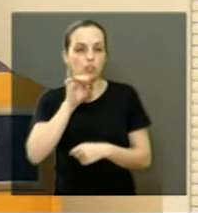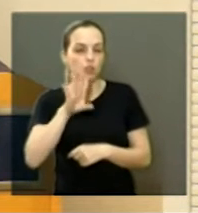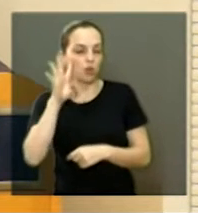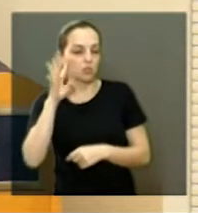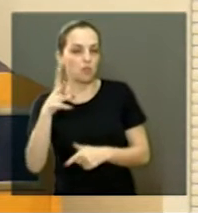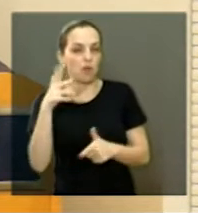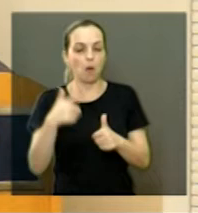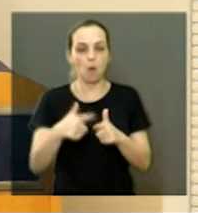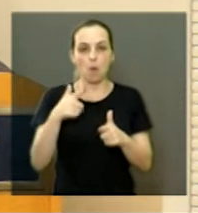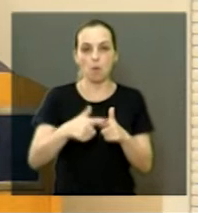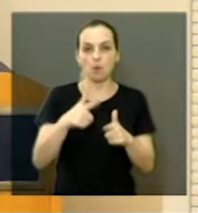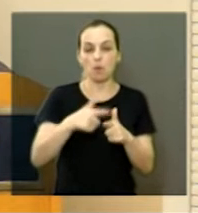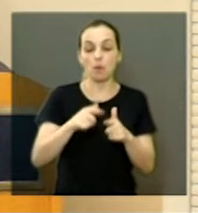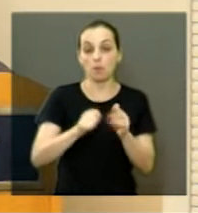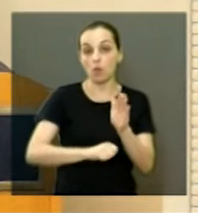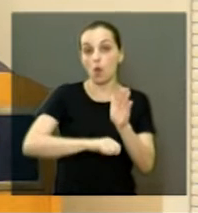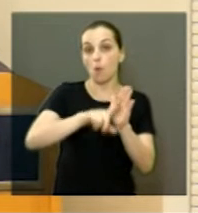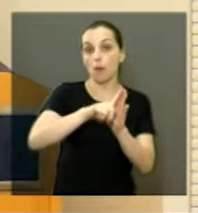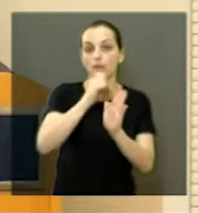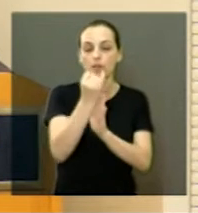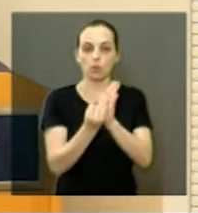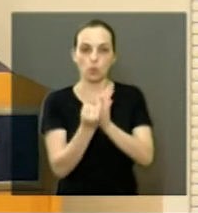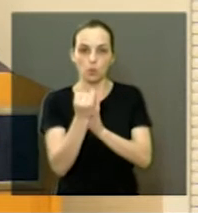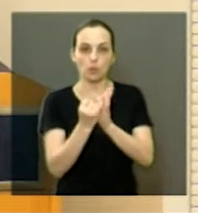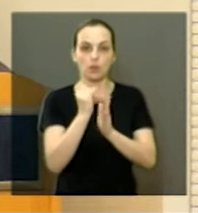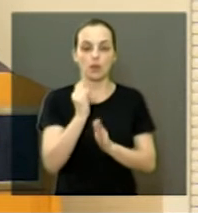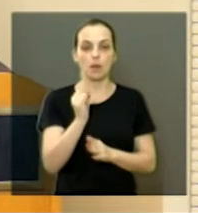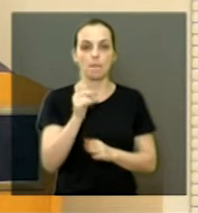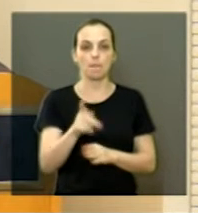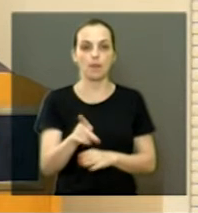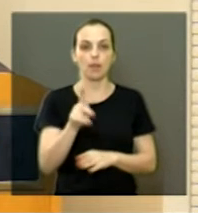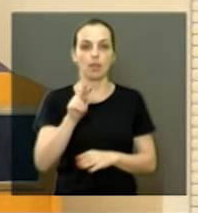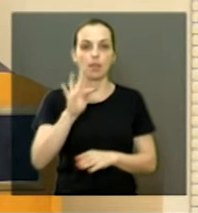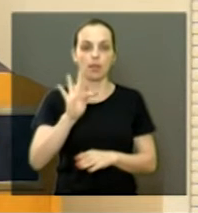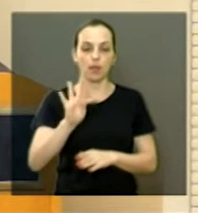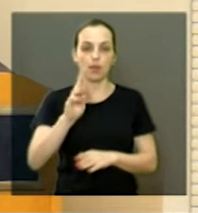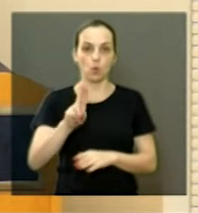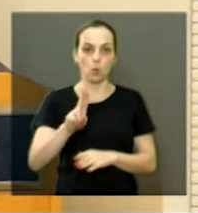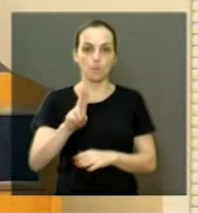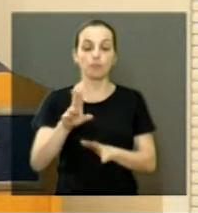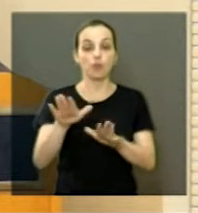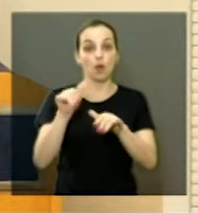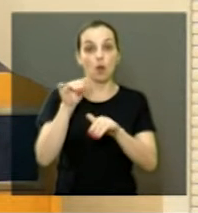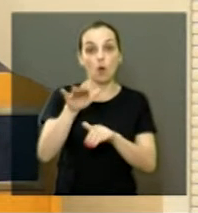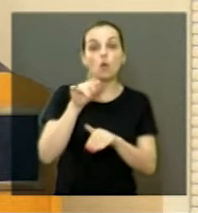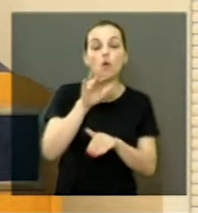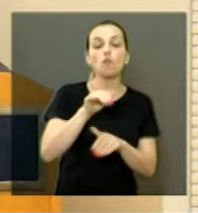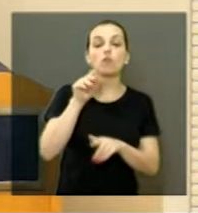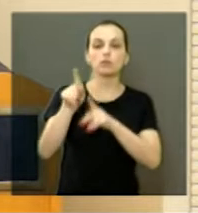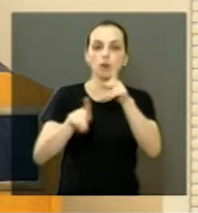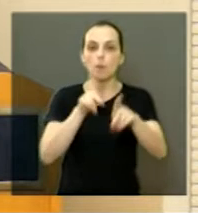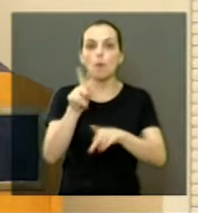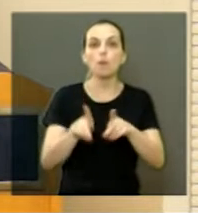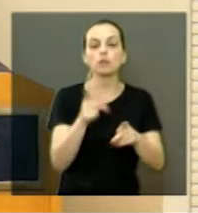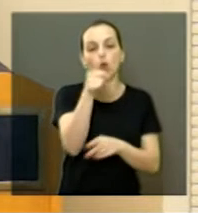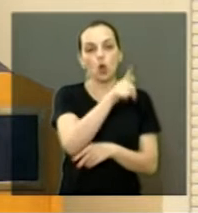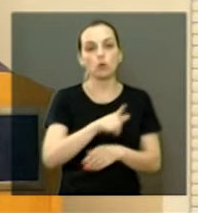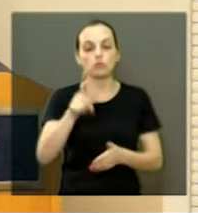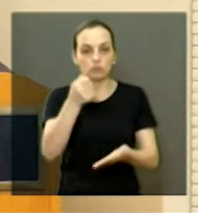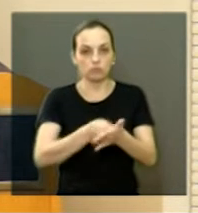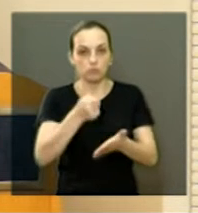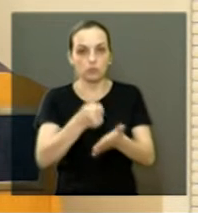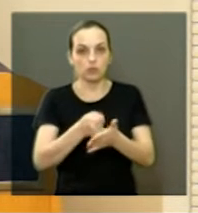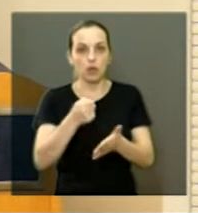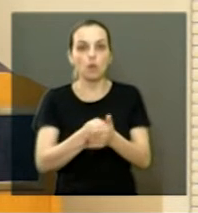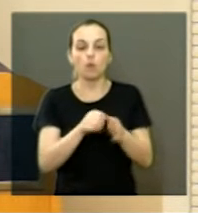problema aumentando impostos por isso convoca todos os cidadãos a continuar nesta luta vamos